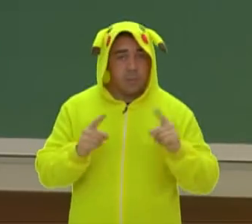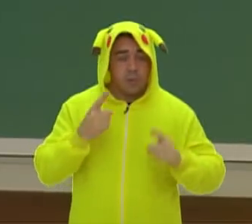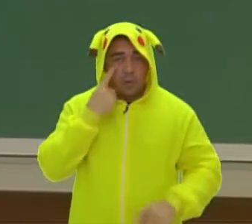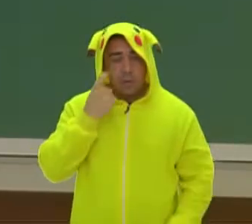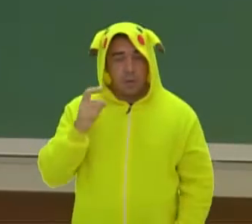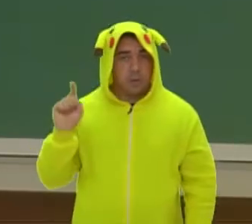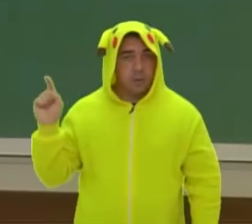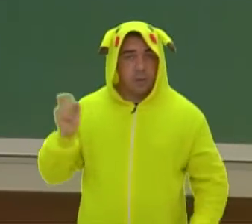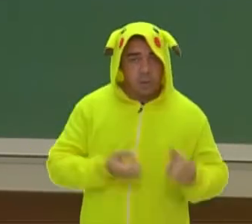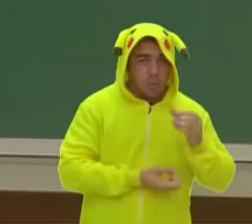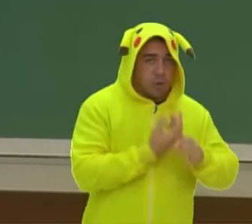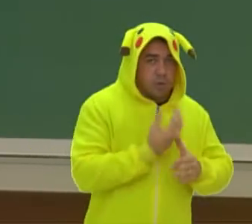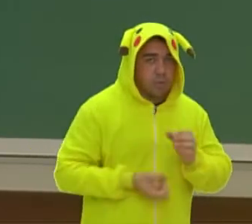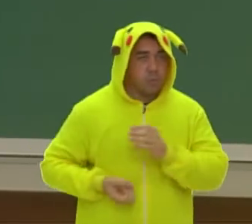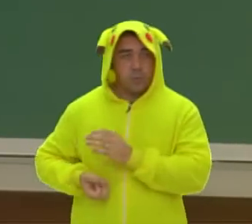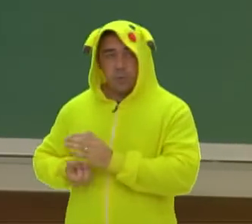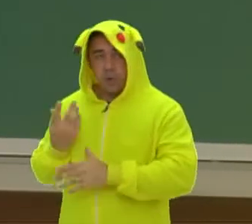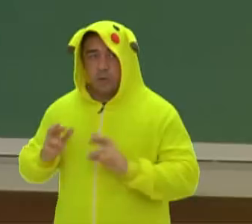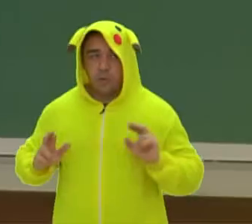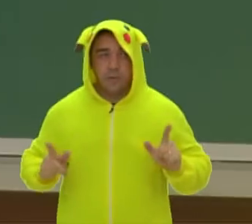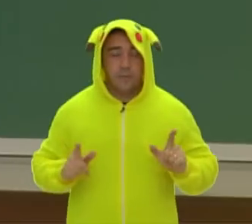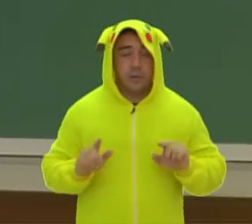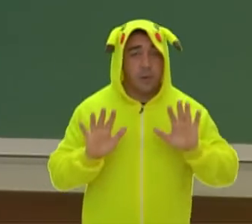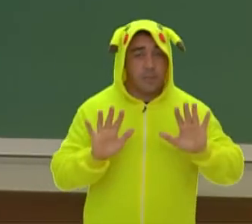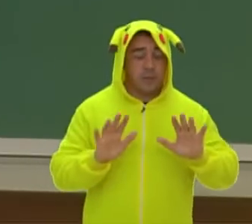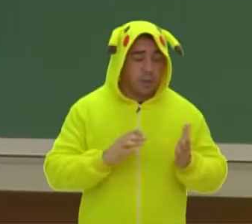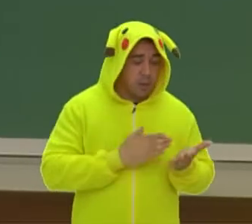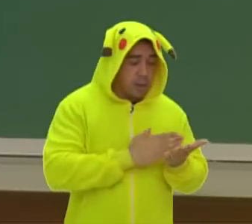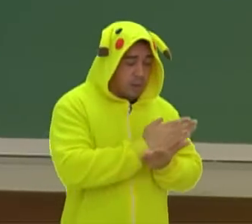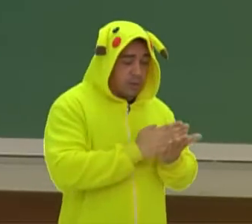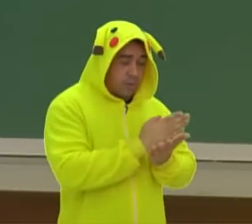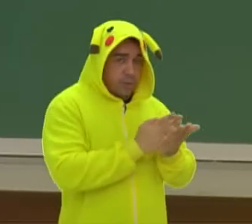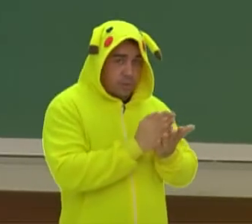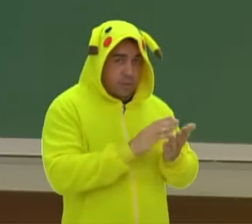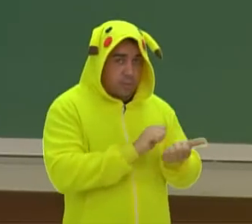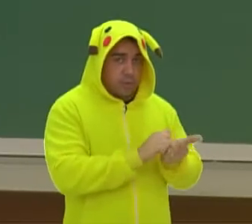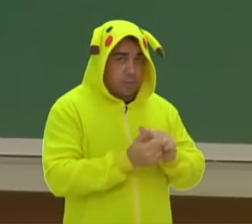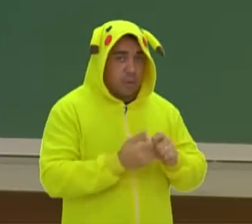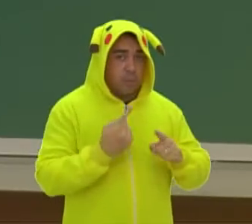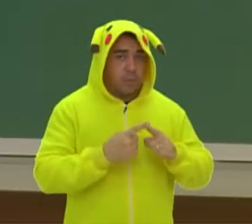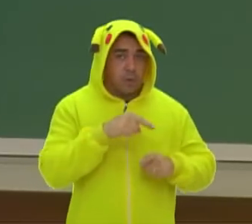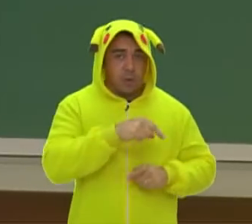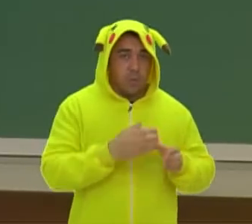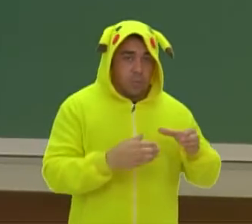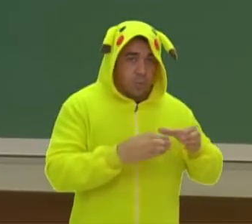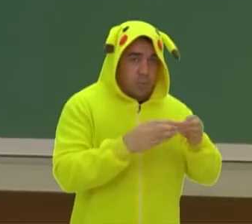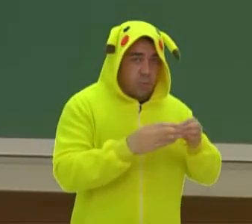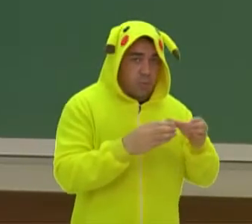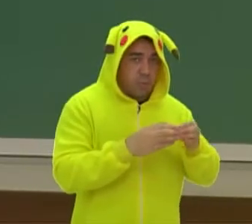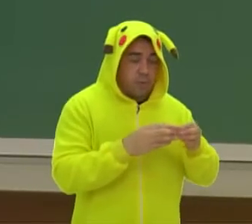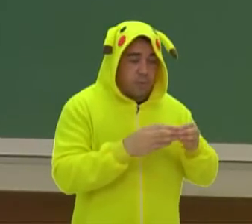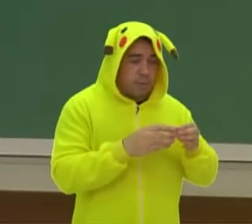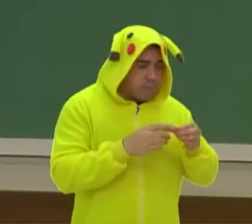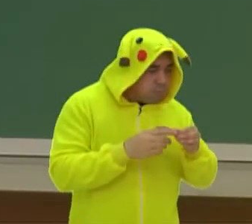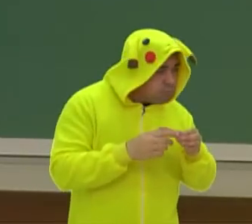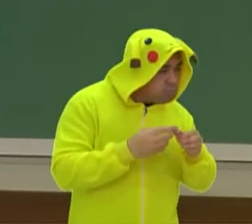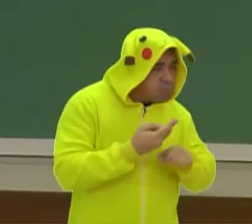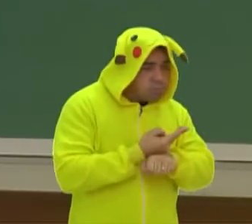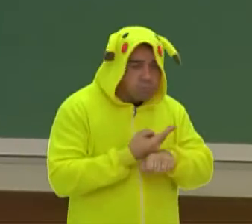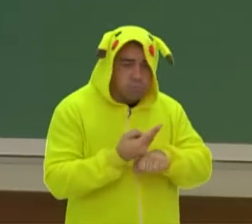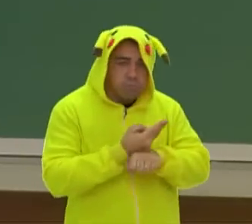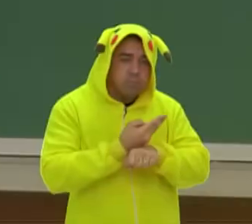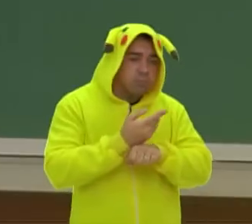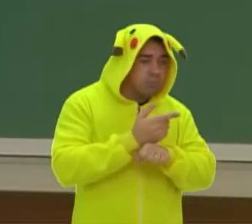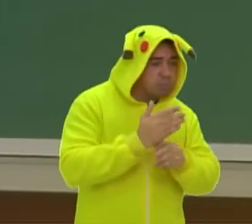interessante aqui. No caso da irradiação, geralmente ocorre porque os organismos eles vão explorar novos ambientes, né? Houve